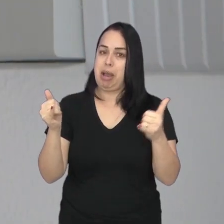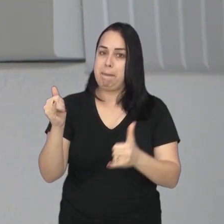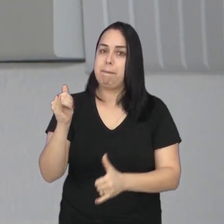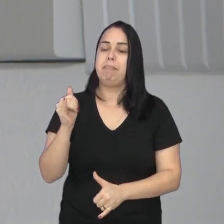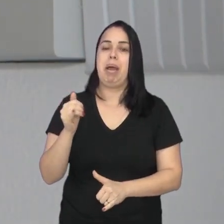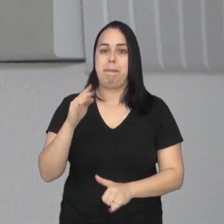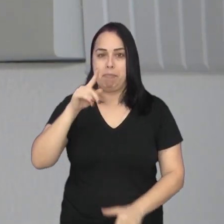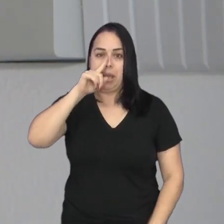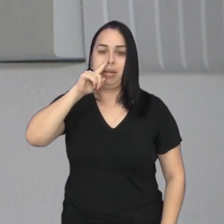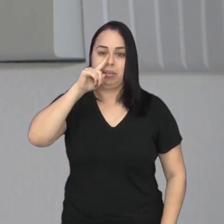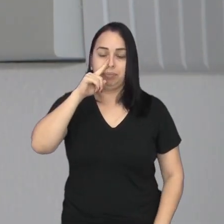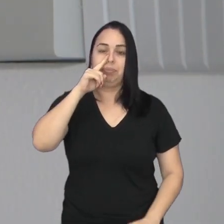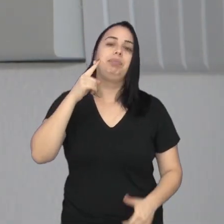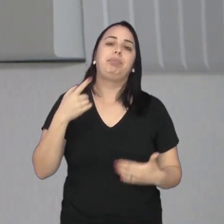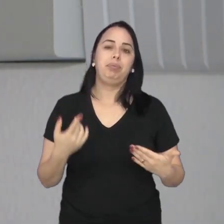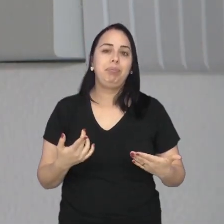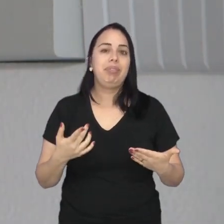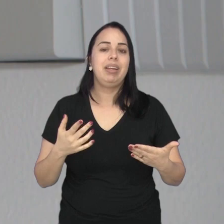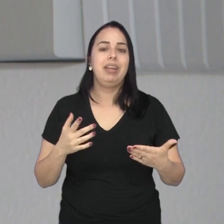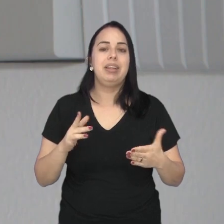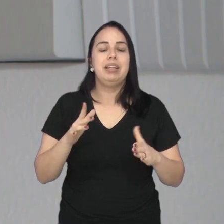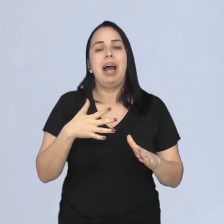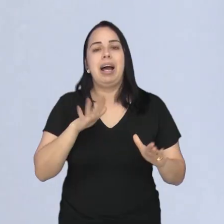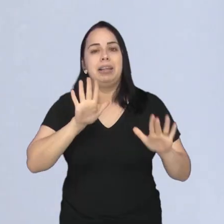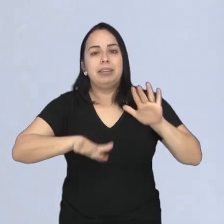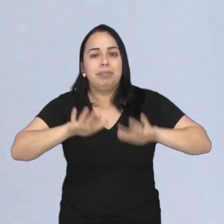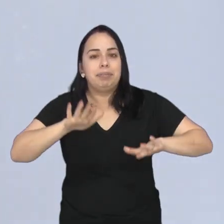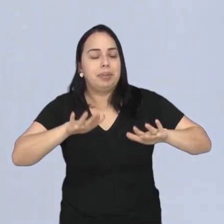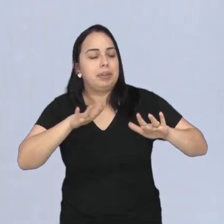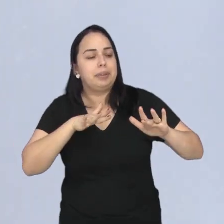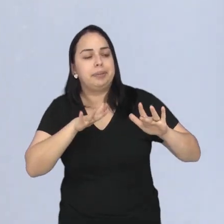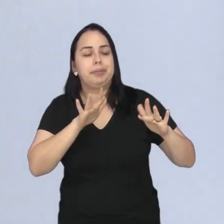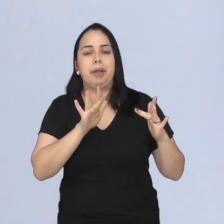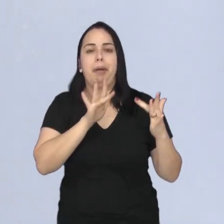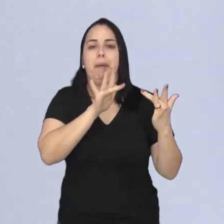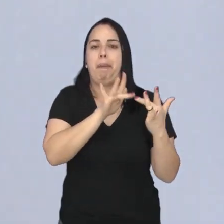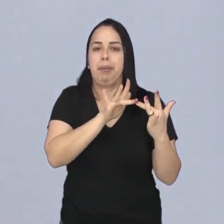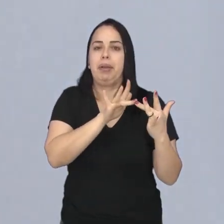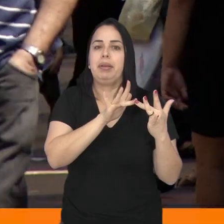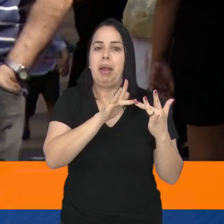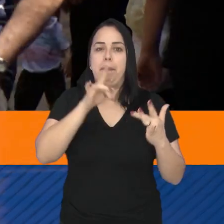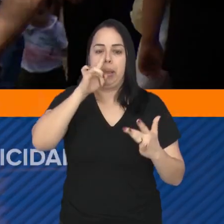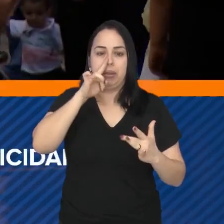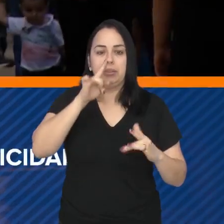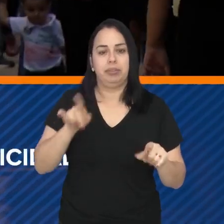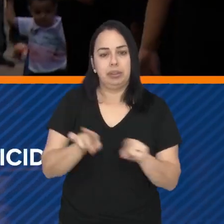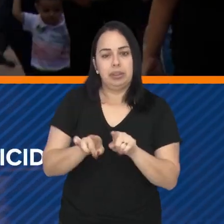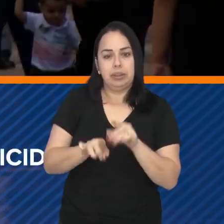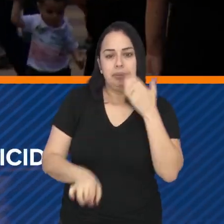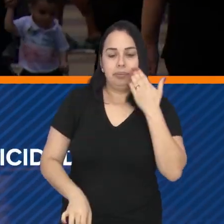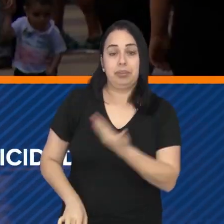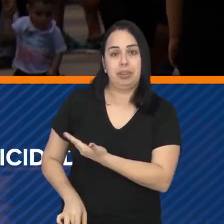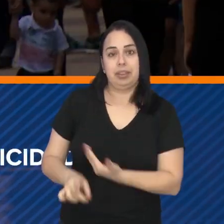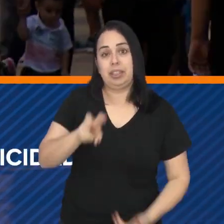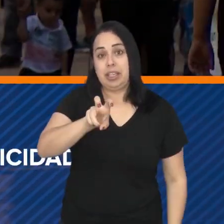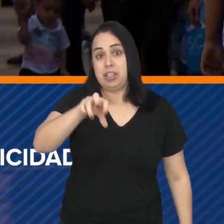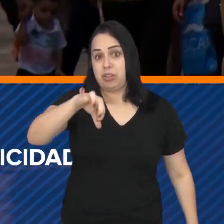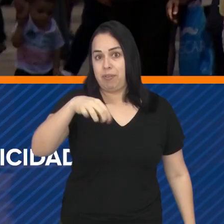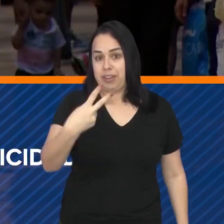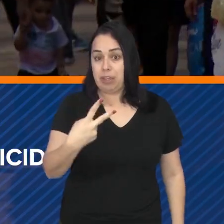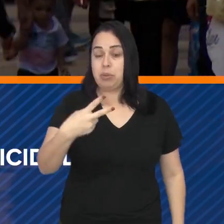energia elétrica. E em muitos casos, os perigos estão mais próximos do que se imagina. Mais de 500 mortes causadas